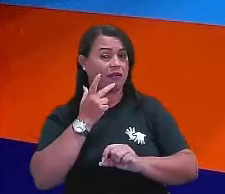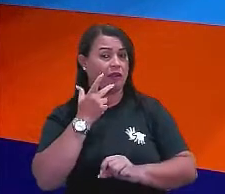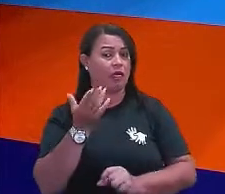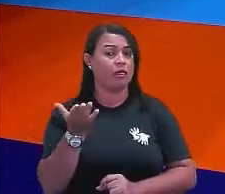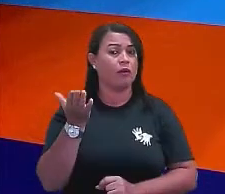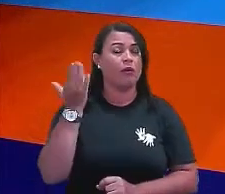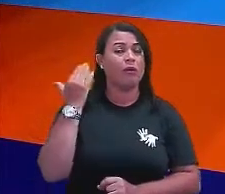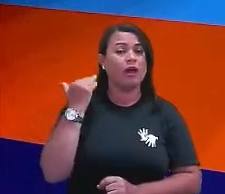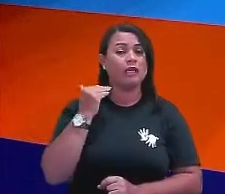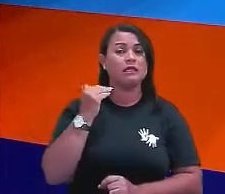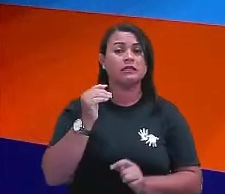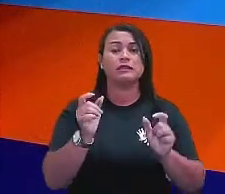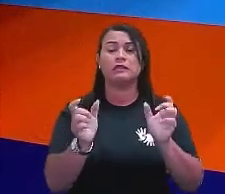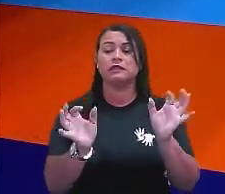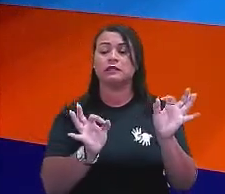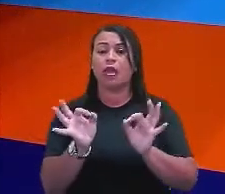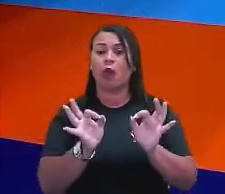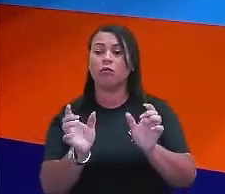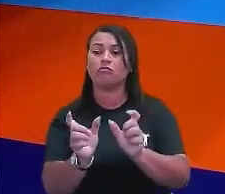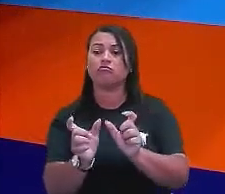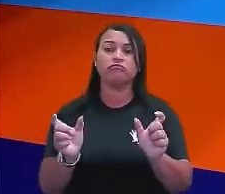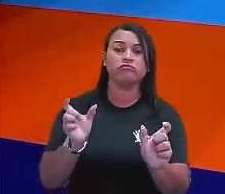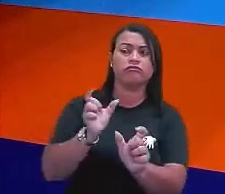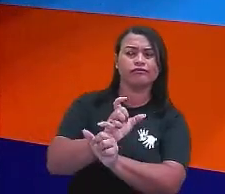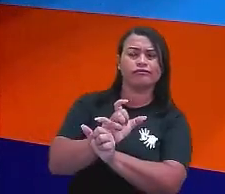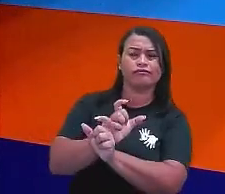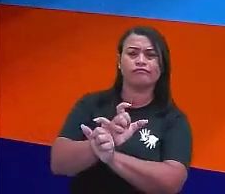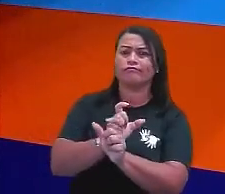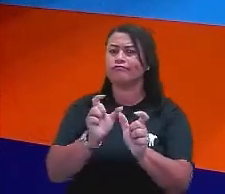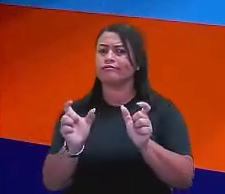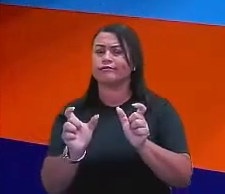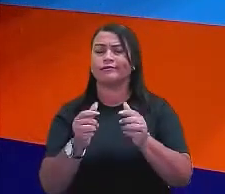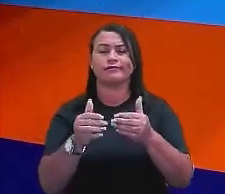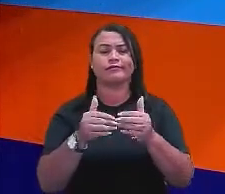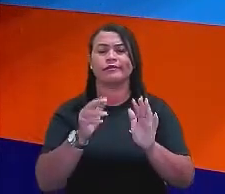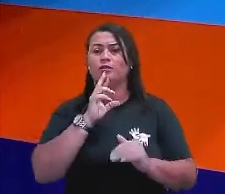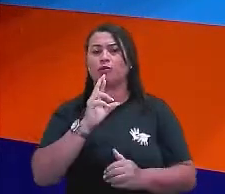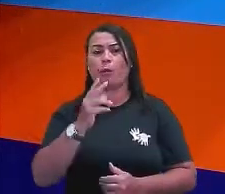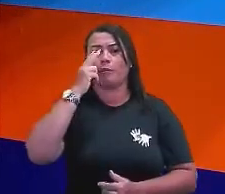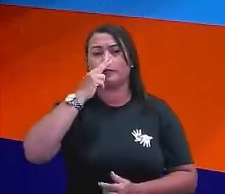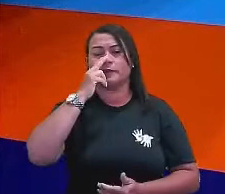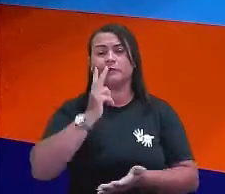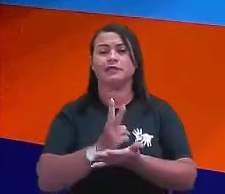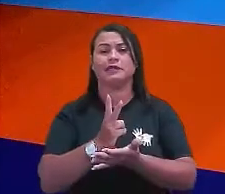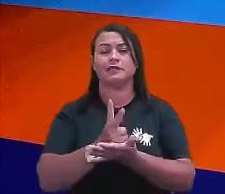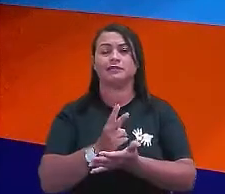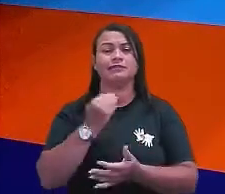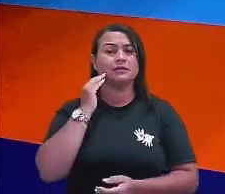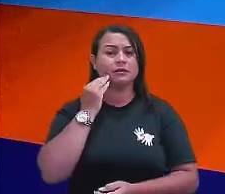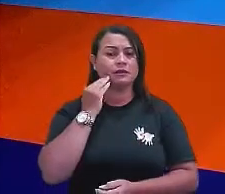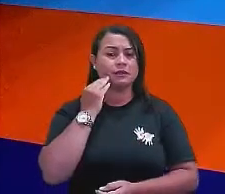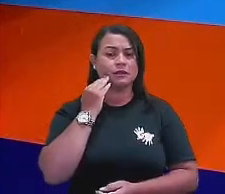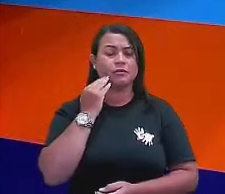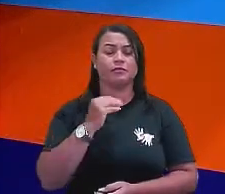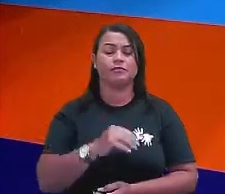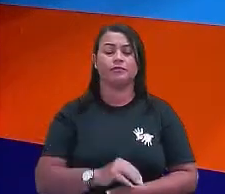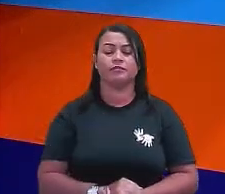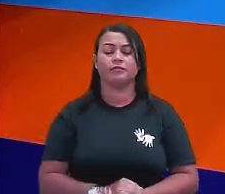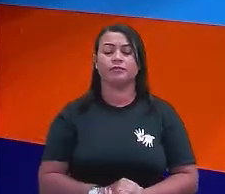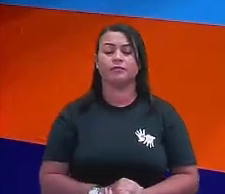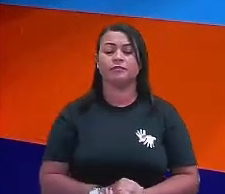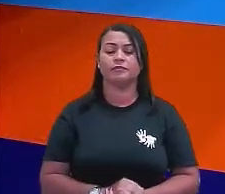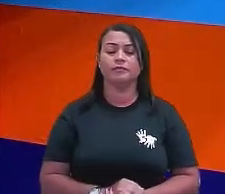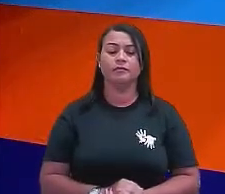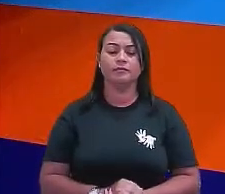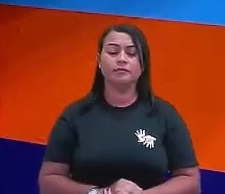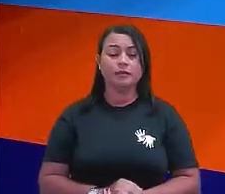anteriormente, a ordem dos fatores não vai alterar o produto. Então, essas duas leis, elas se completam, tá